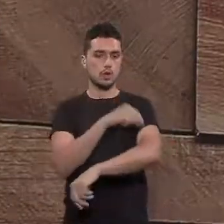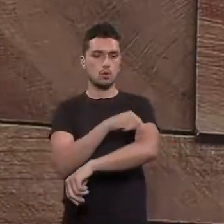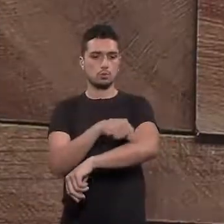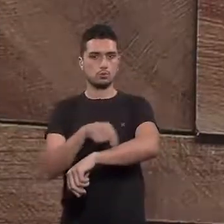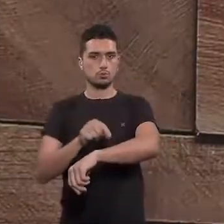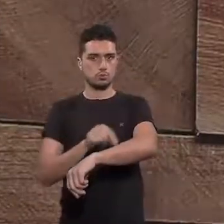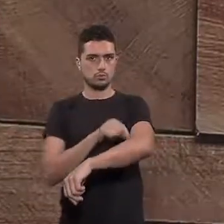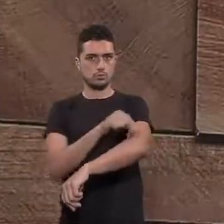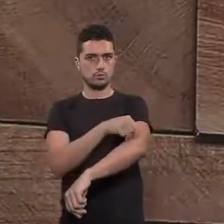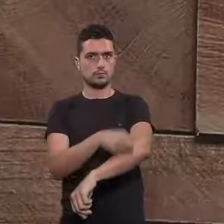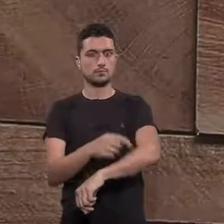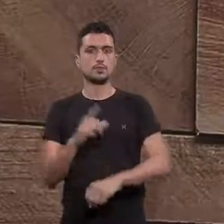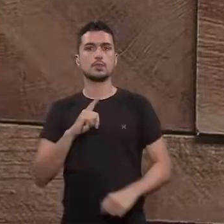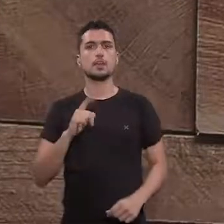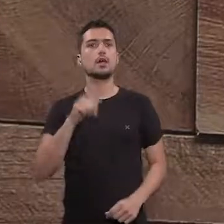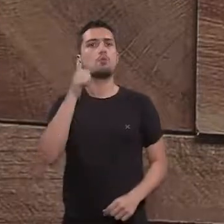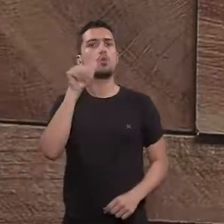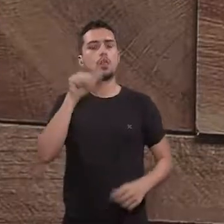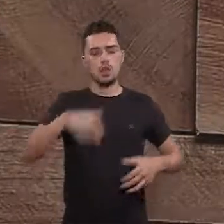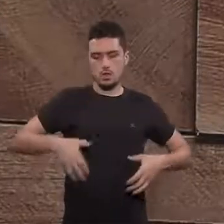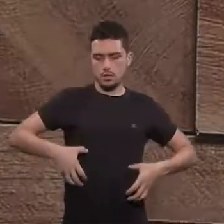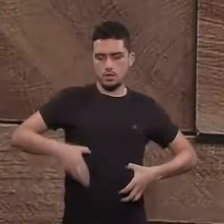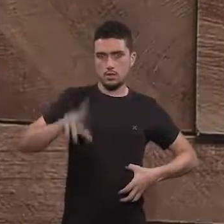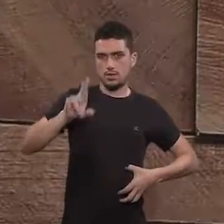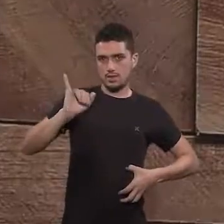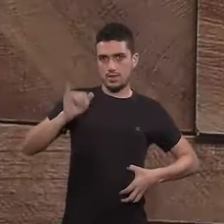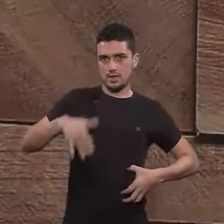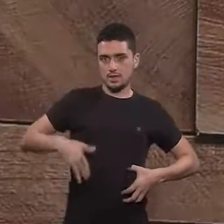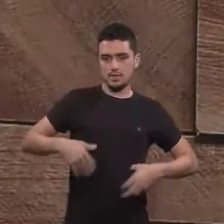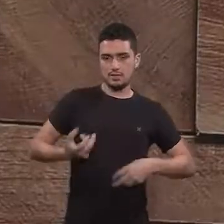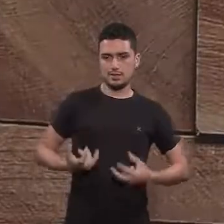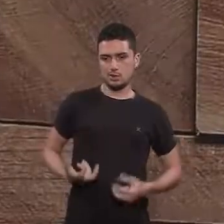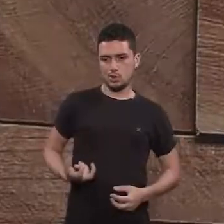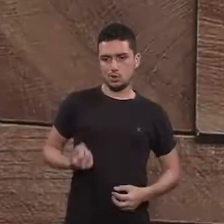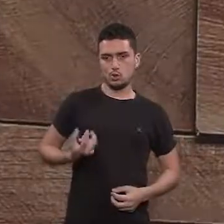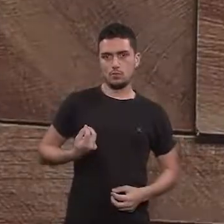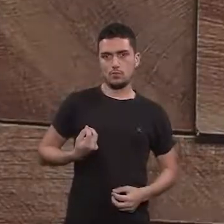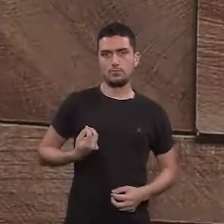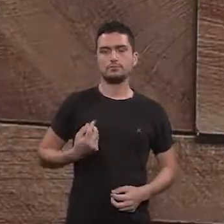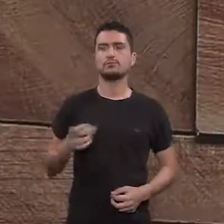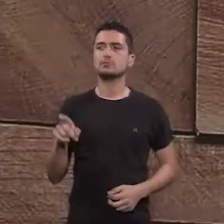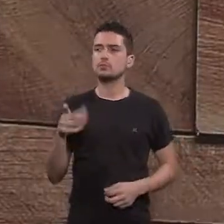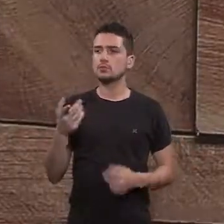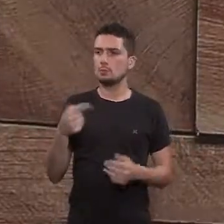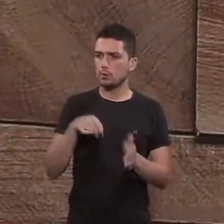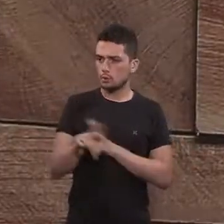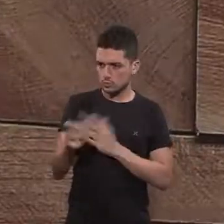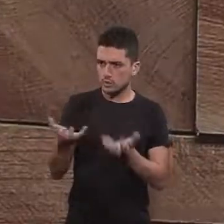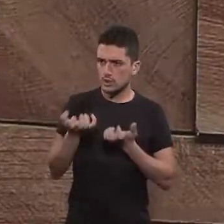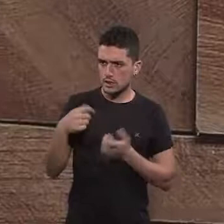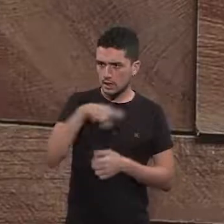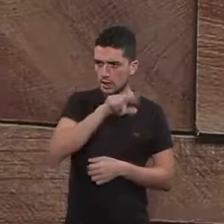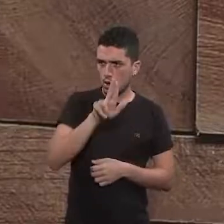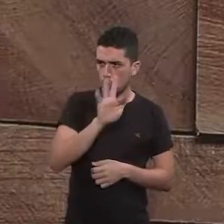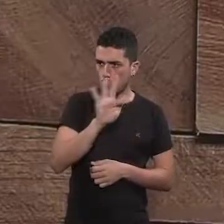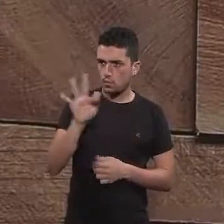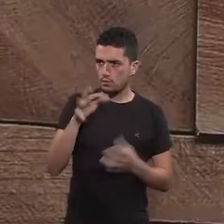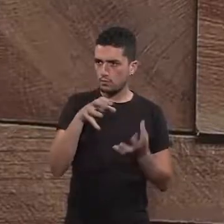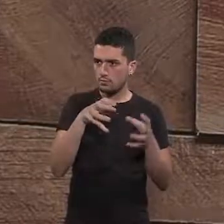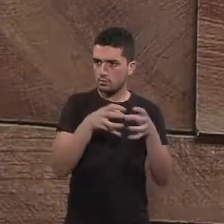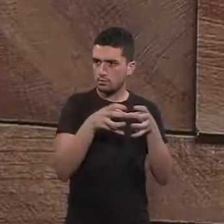E essa paciente que tinha esse tumor de rim, eu disse, você aceitaria ir lá para a UF, lá para a Faculdade de Medicina? E ela aceitou.